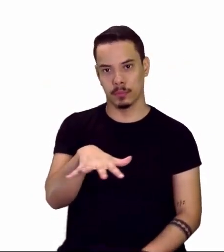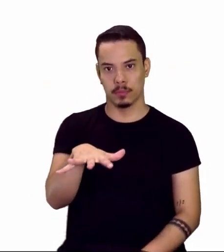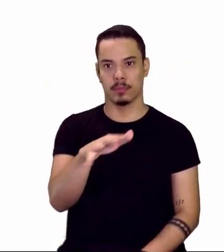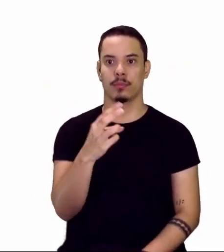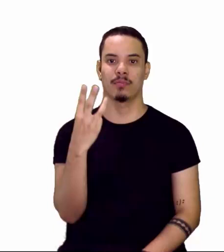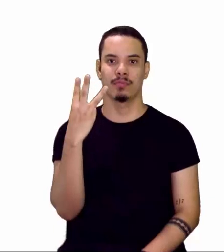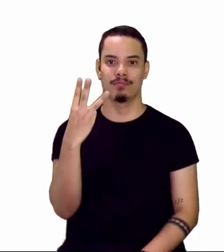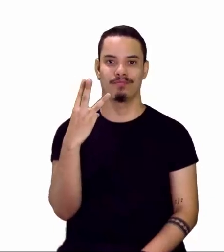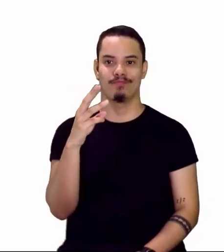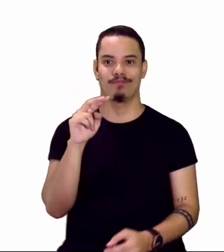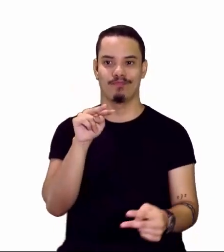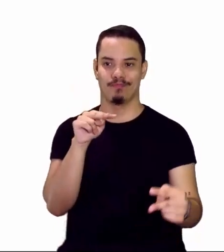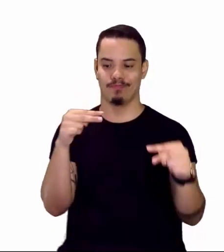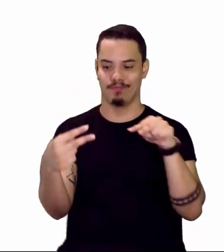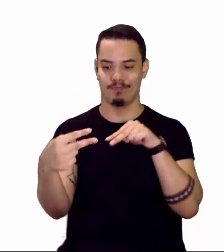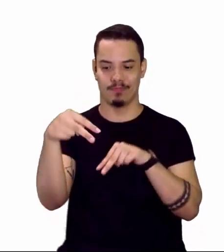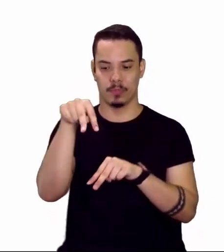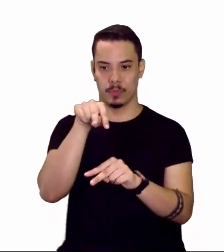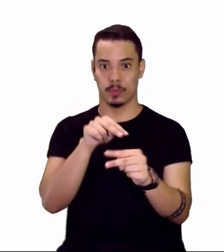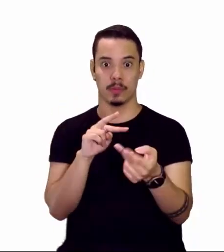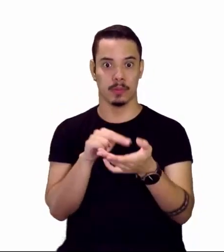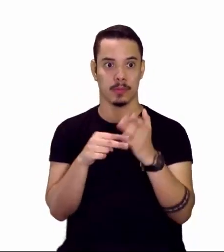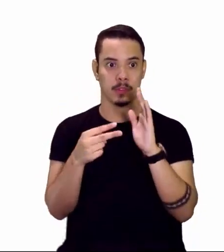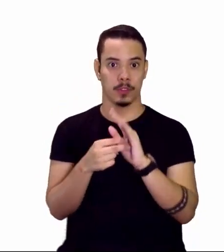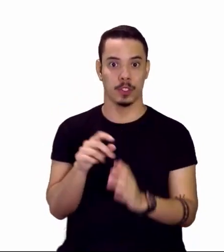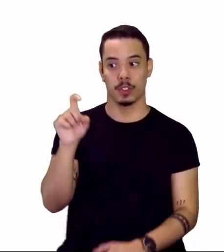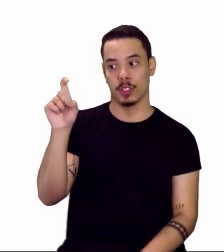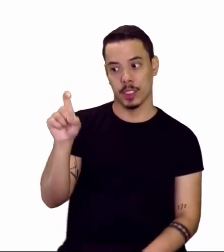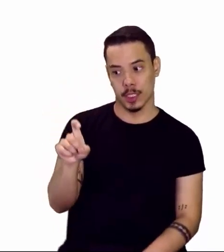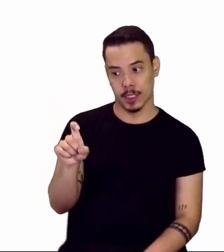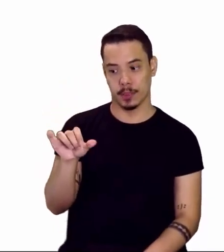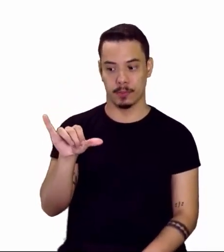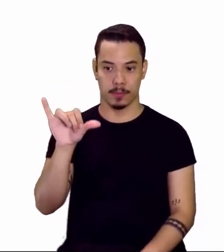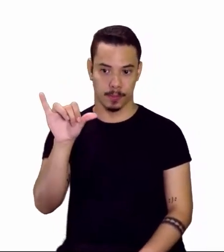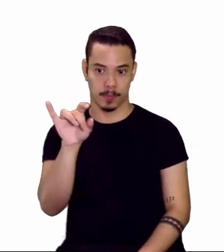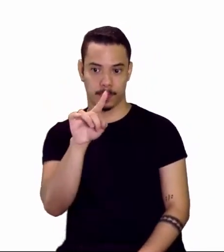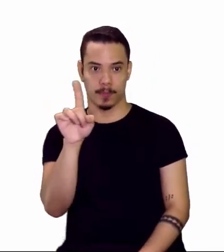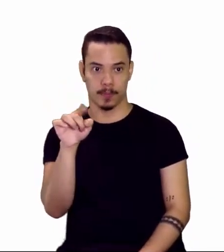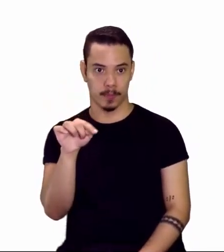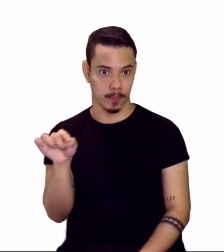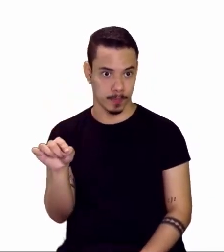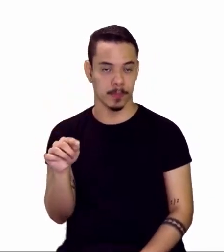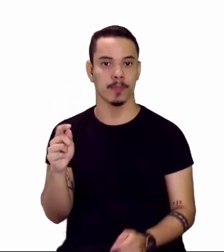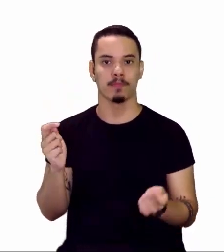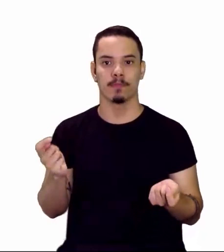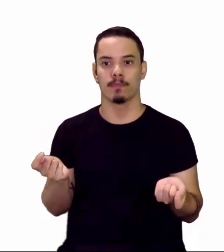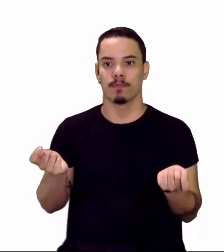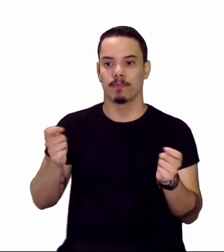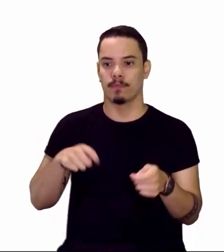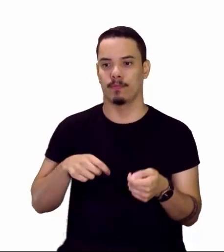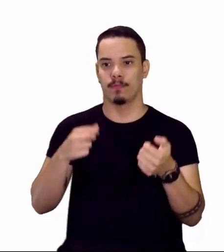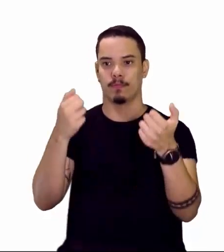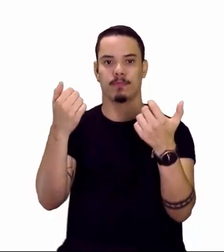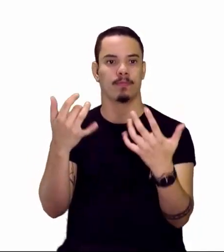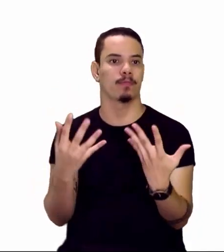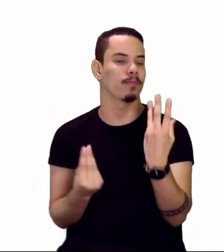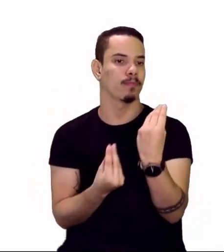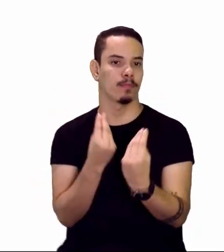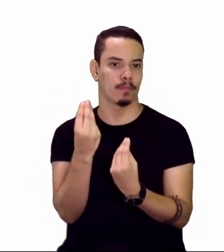três dimensões x, y e z, que é tridimensional, é aquele que pode ser definido como